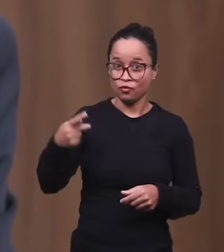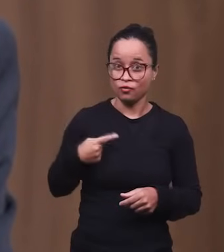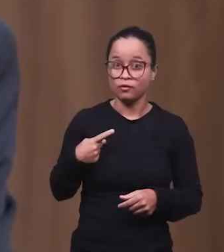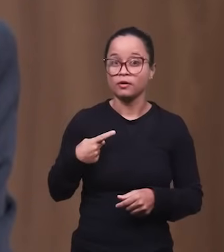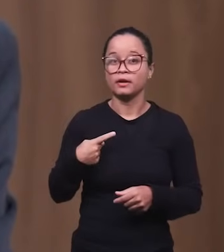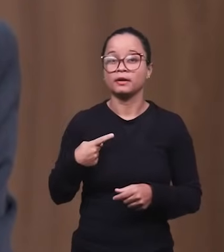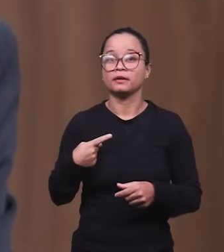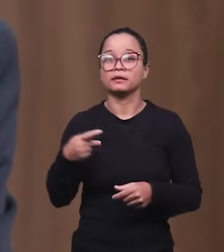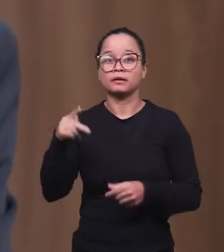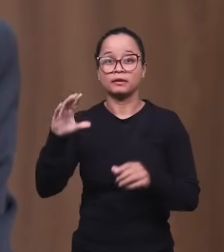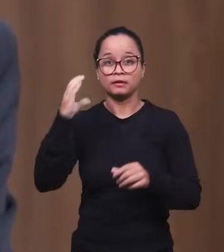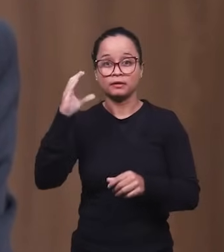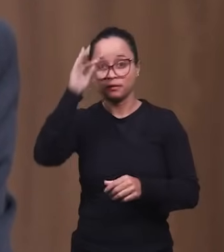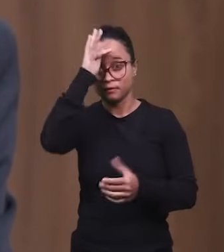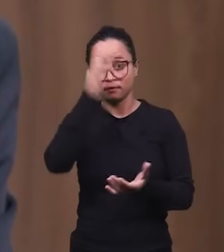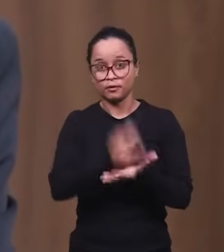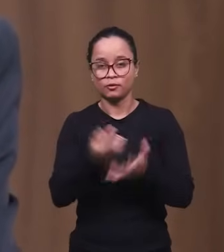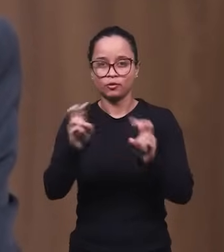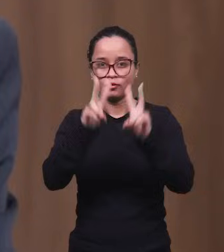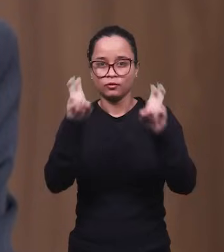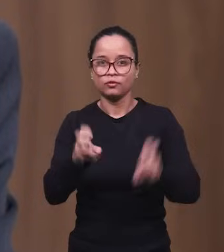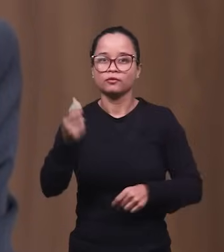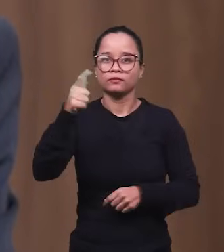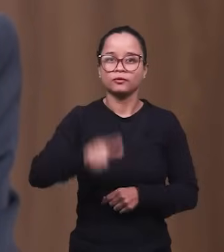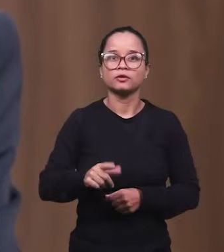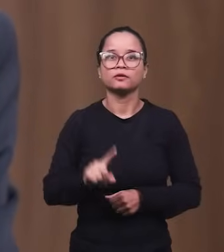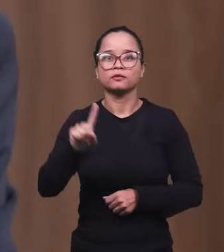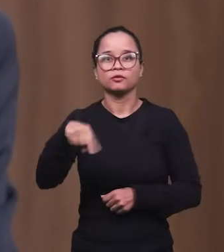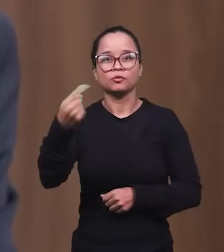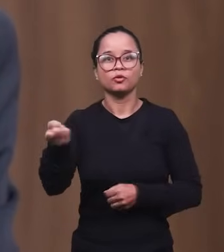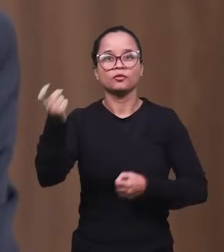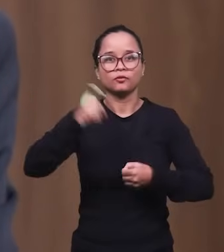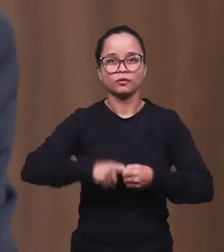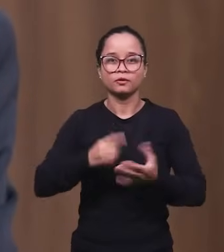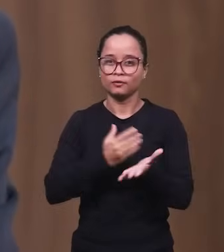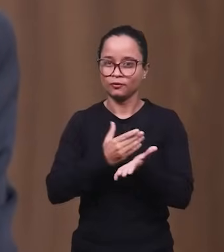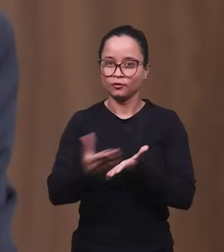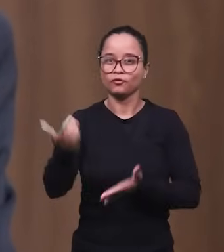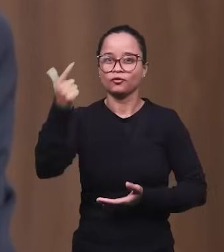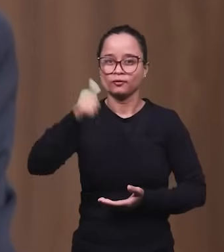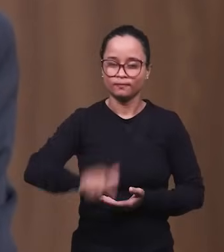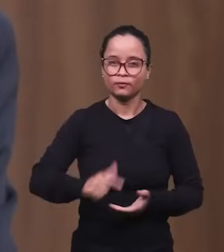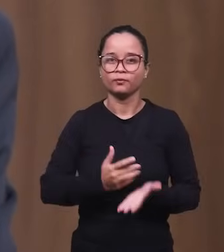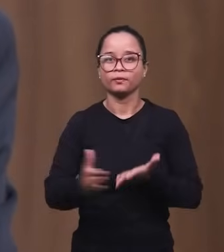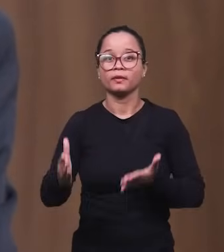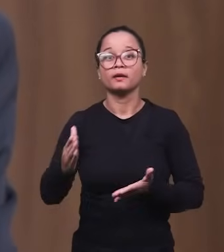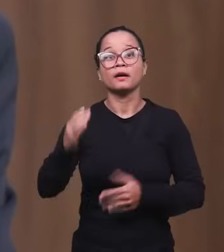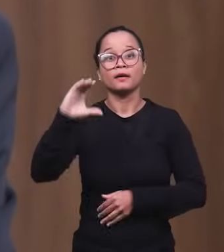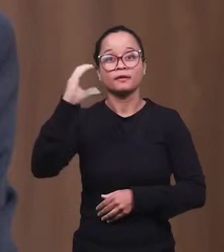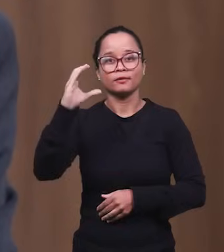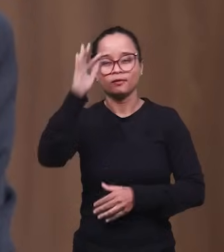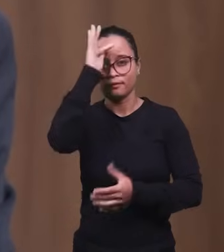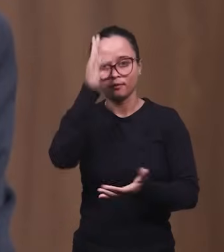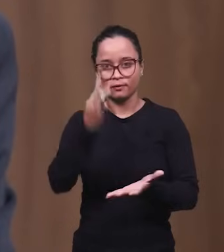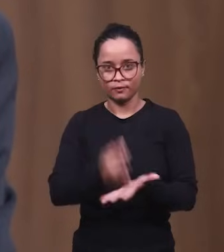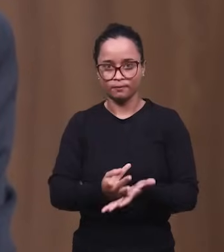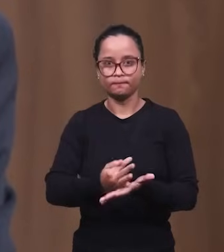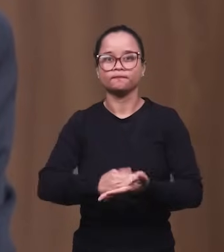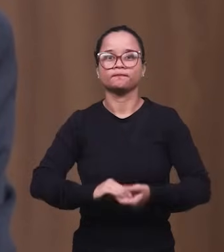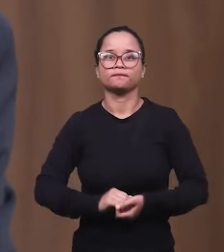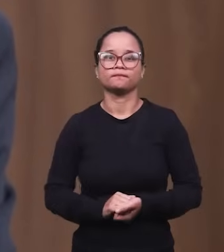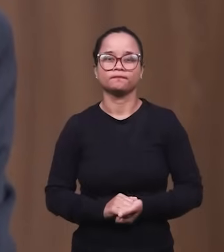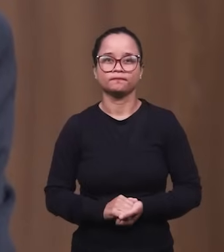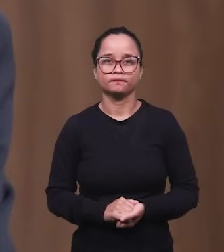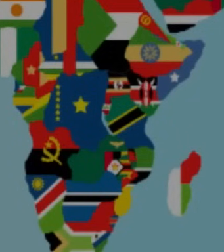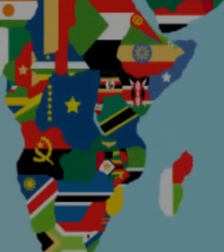para tratar a respeito desse assunto mais uma vez. Portanto, logo após a vinheta, iniciaremos mais um episódio do programa